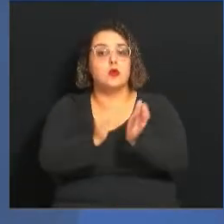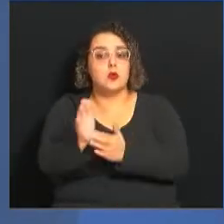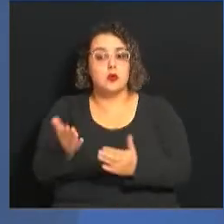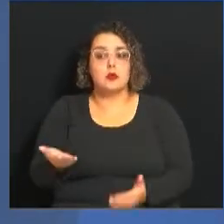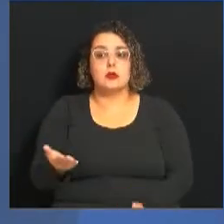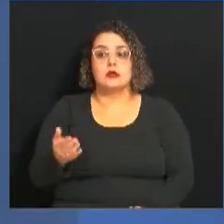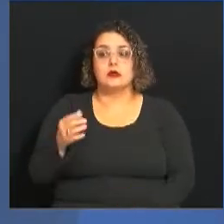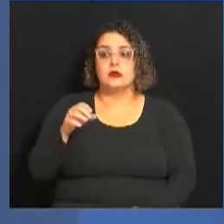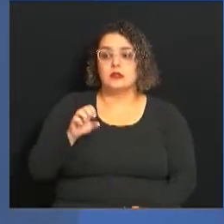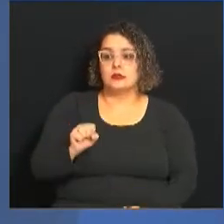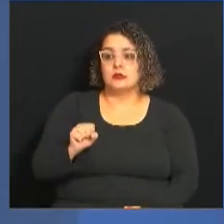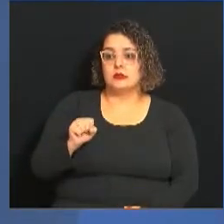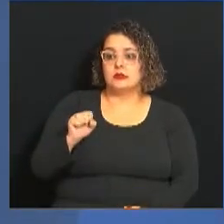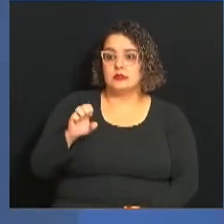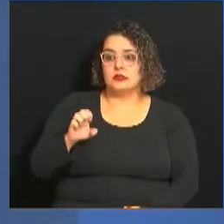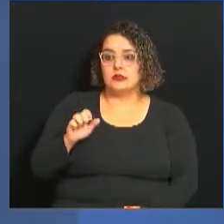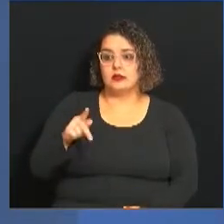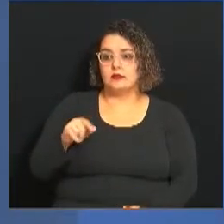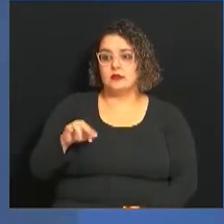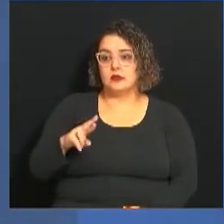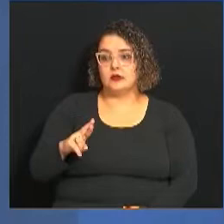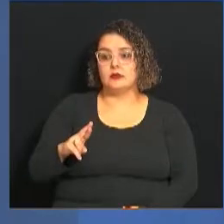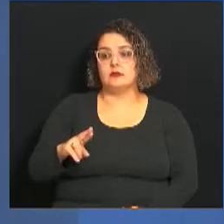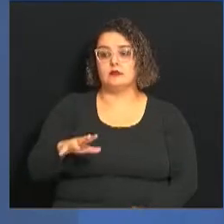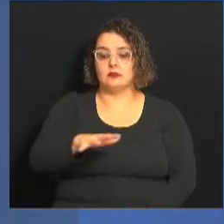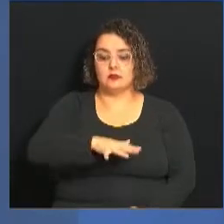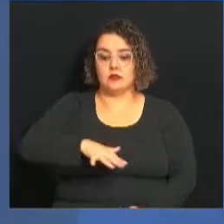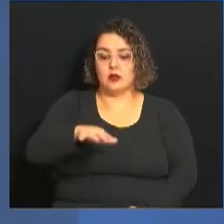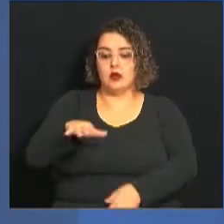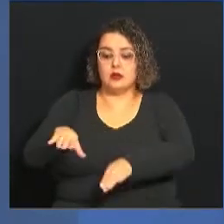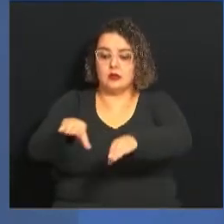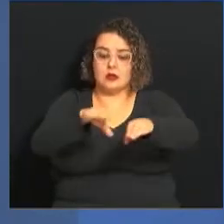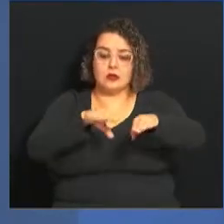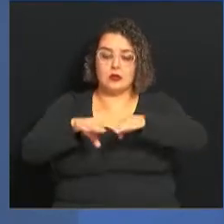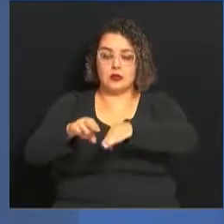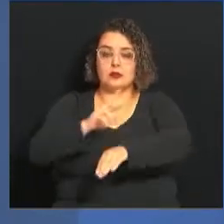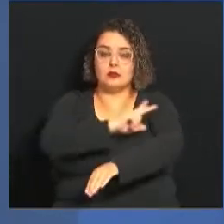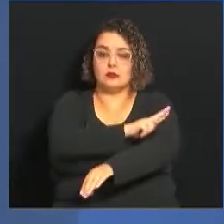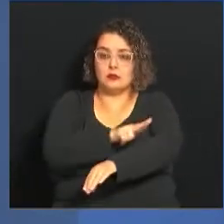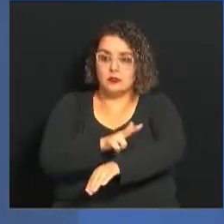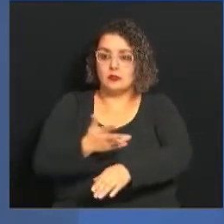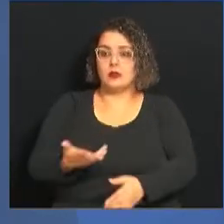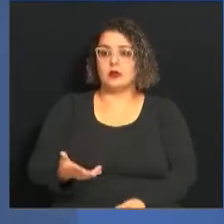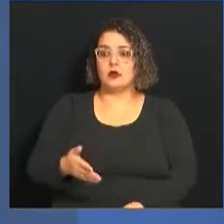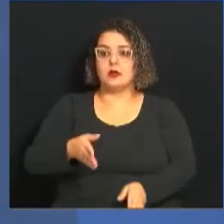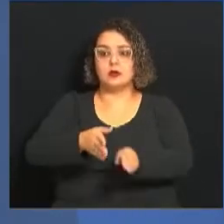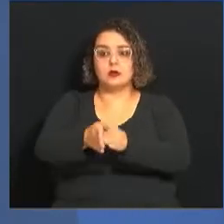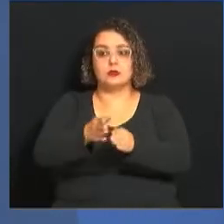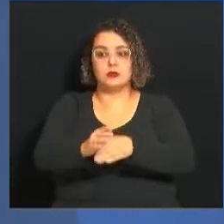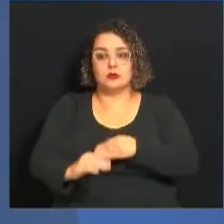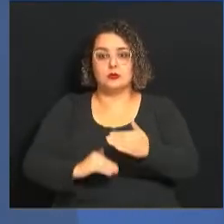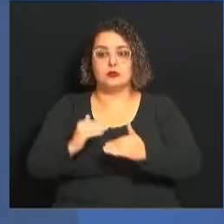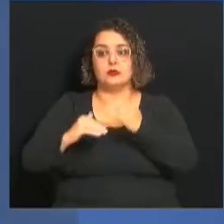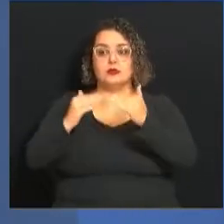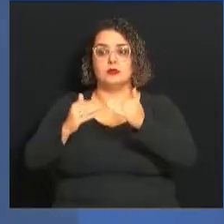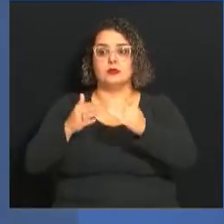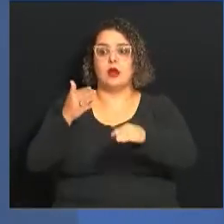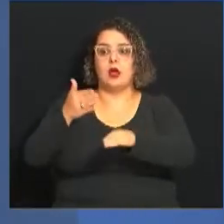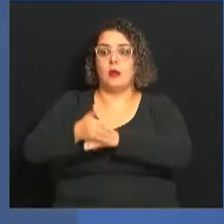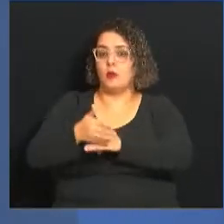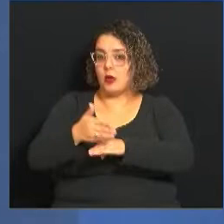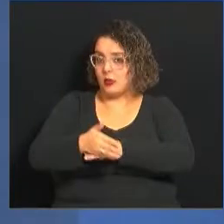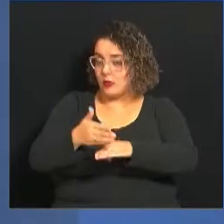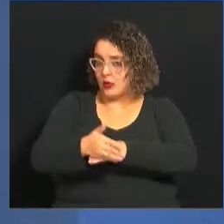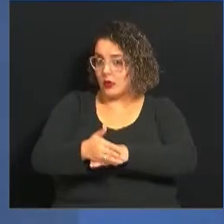a Coordenadoria Setorial de Promoção da Igualdade Racial, e do Conselho de Desenvolvimento e Participação da